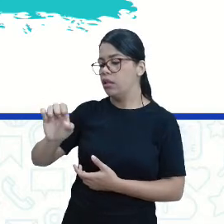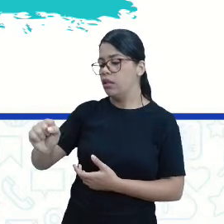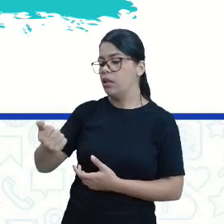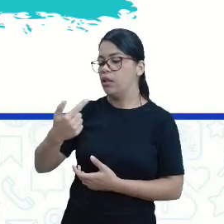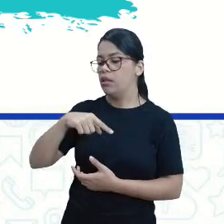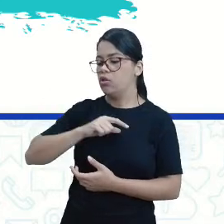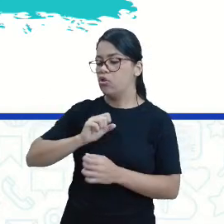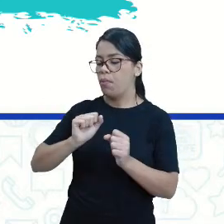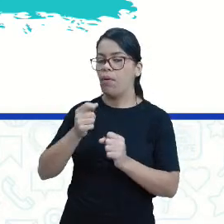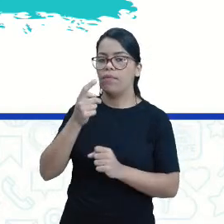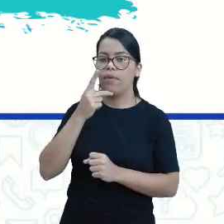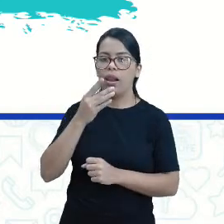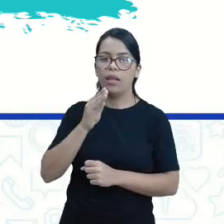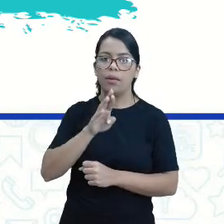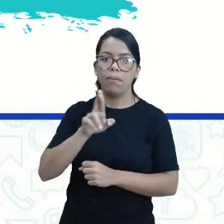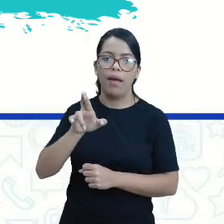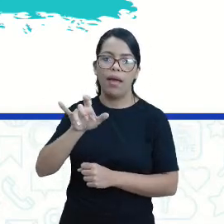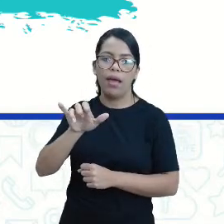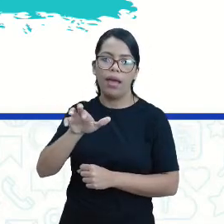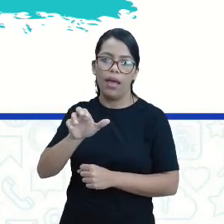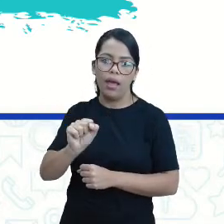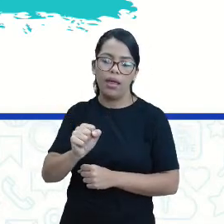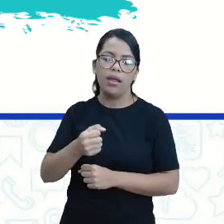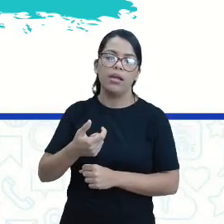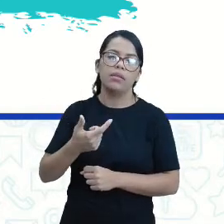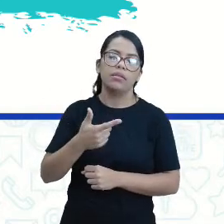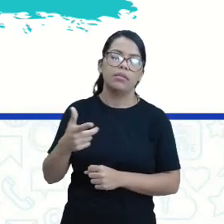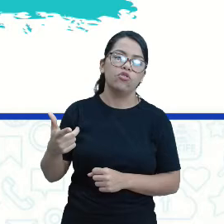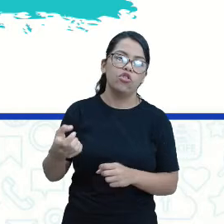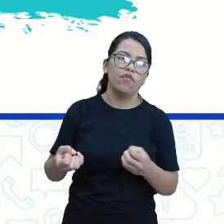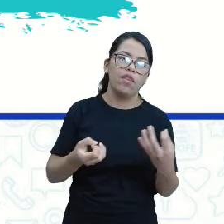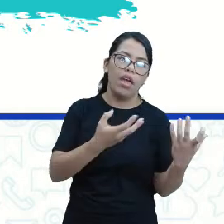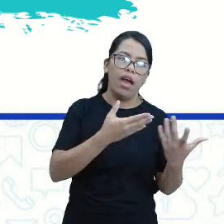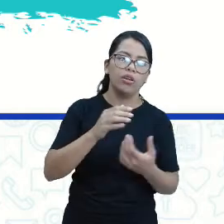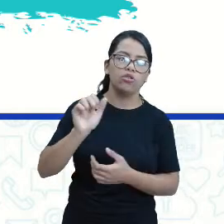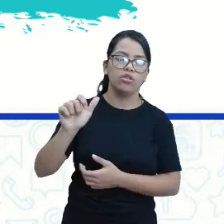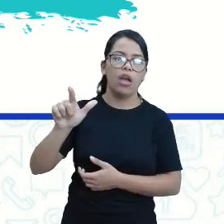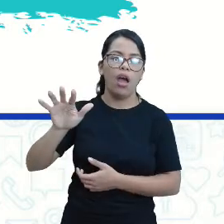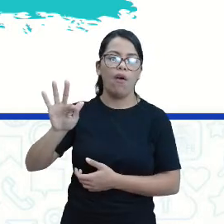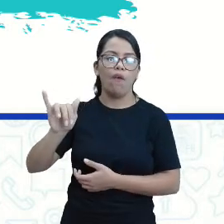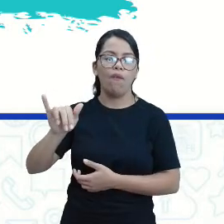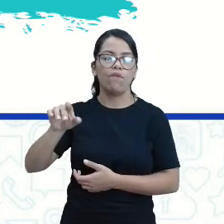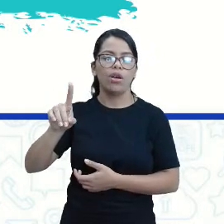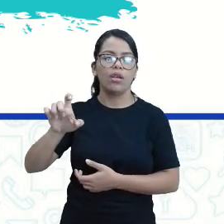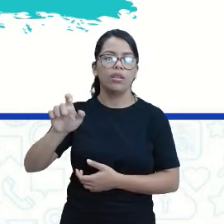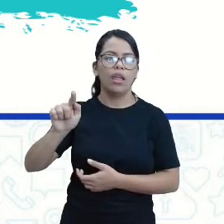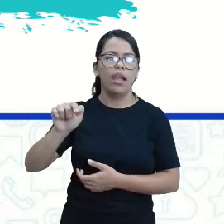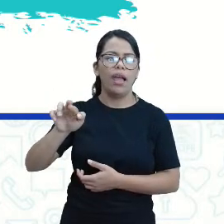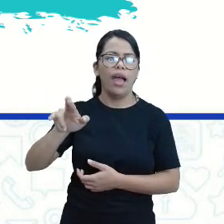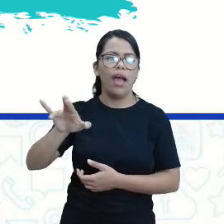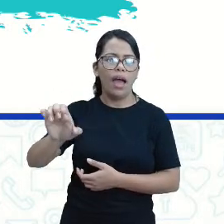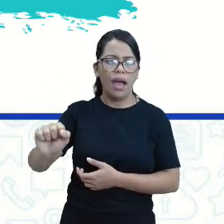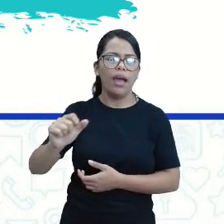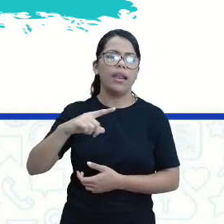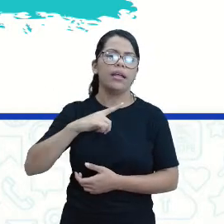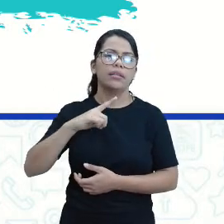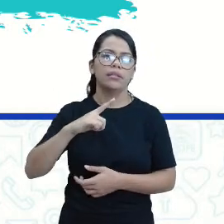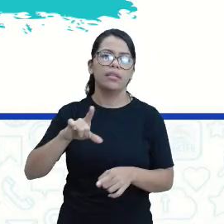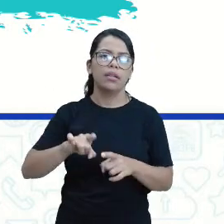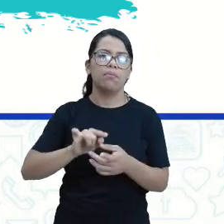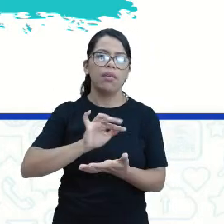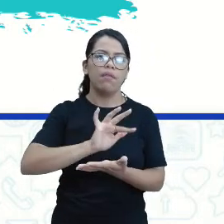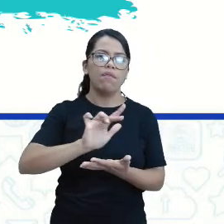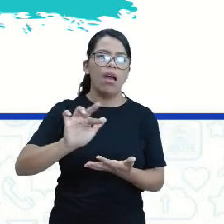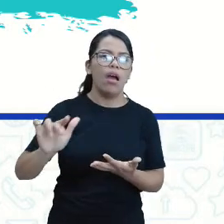alfandegárias. Temos lá também, ó, defesa técnica, defesa comercial e imposição de cotas. Então, são justamente